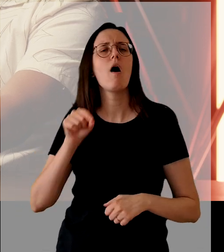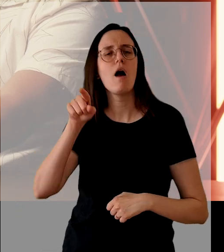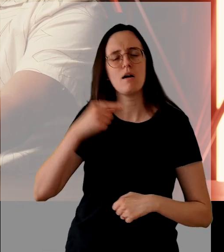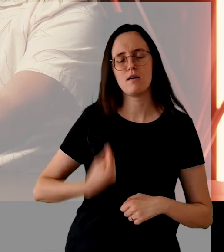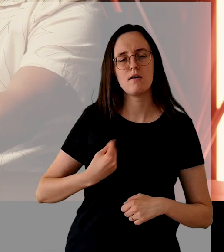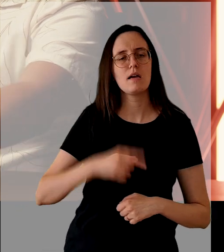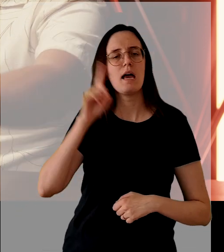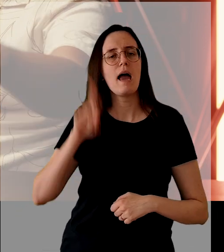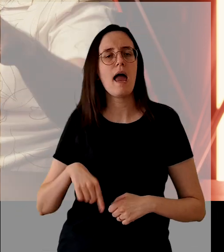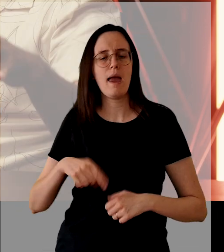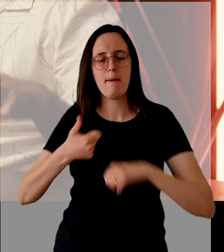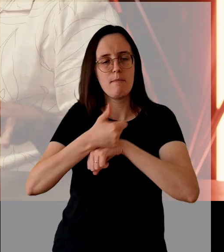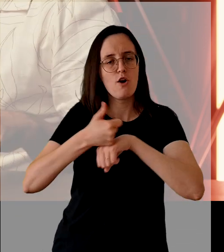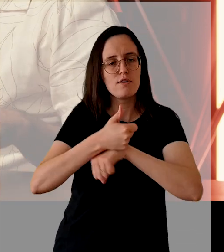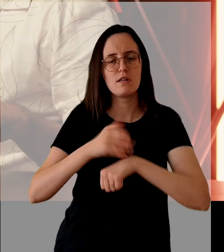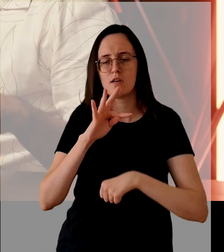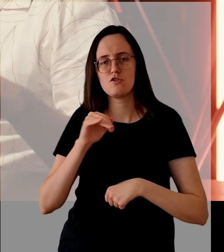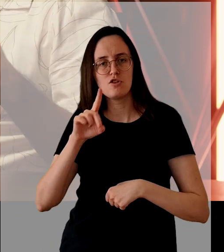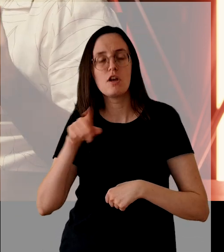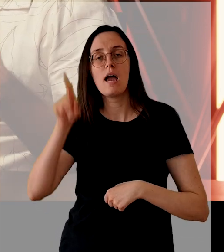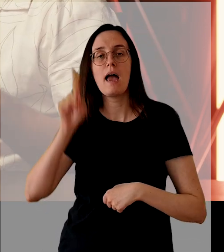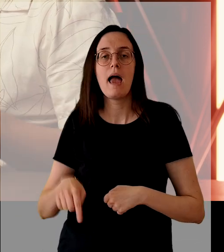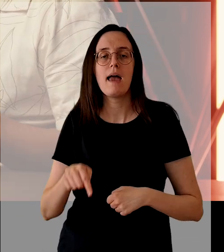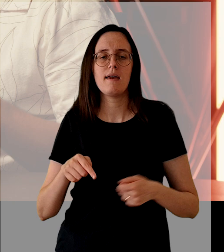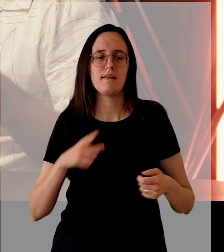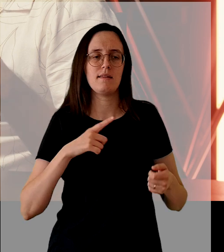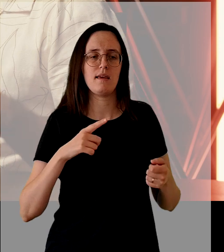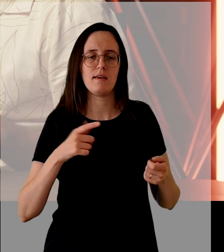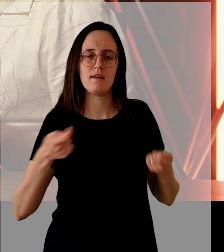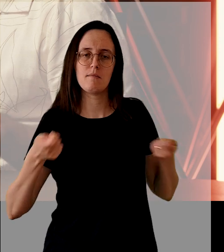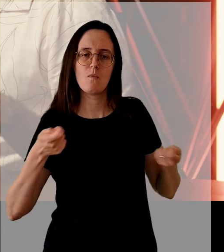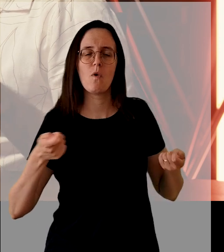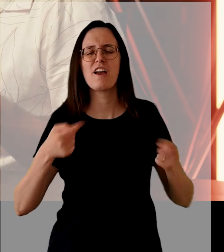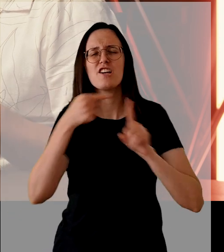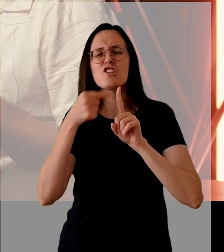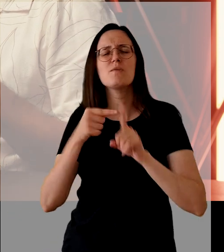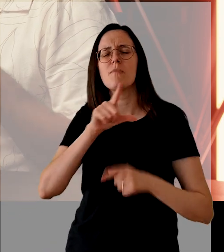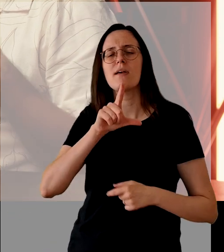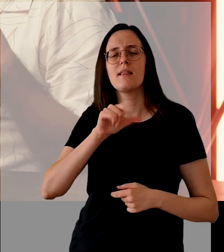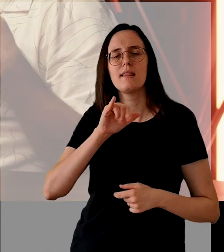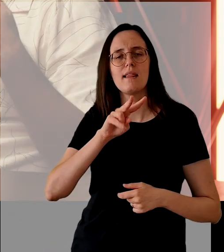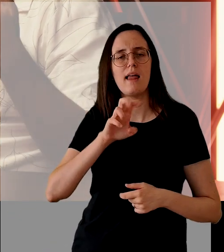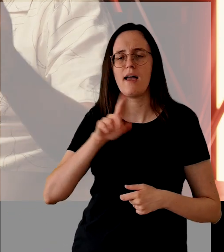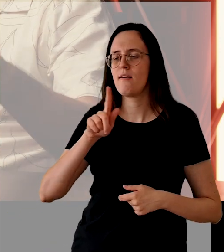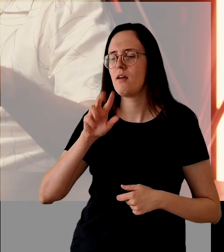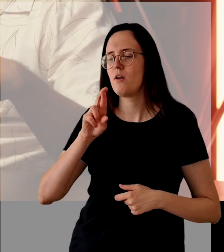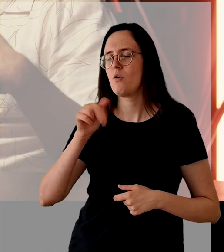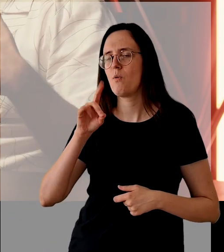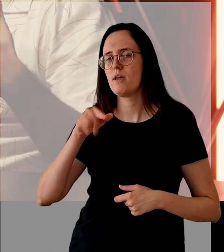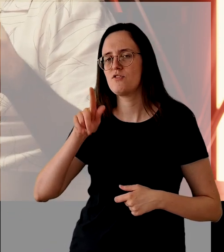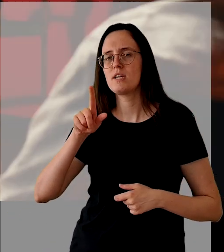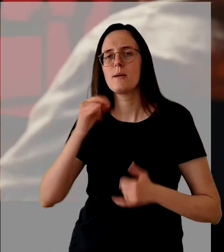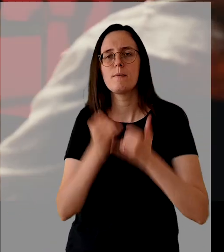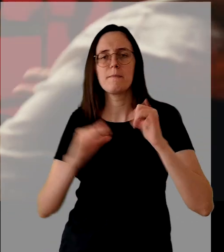ele cuida da qualidade desse sinal, ele faz processos de live grading, que é você fazer uma espécie de trabalho